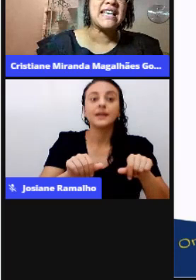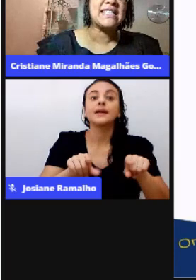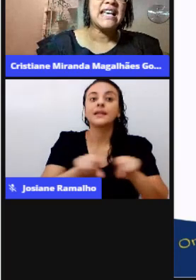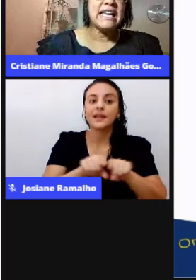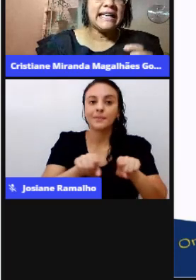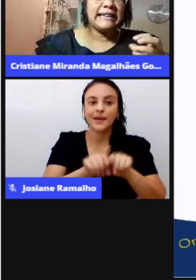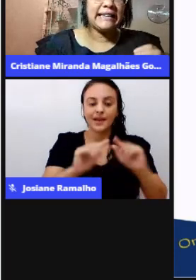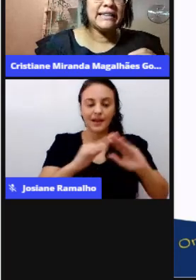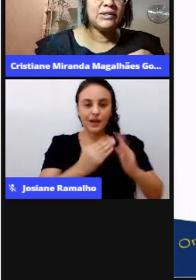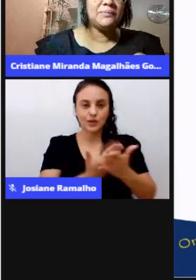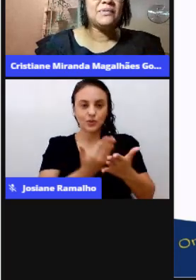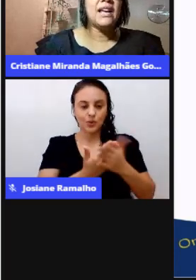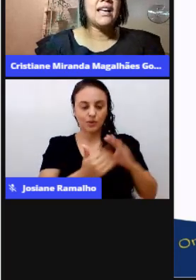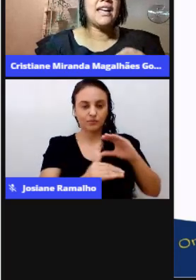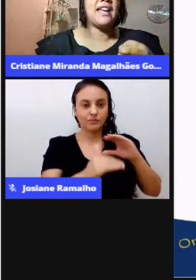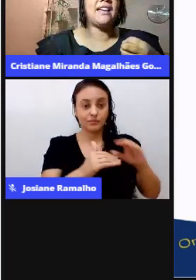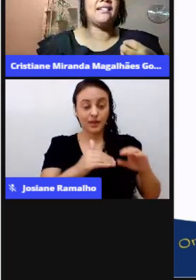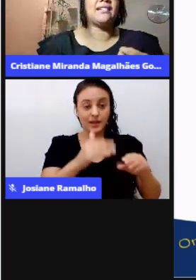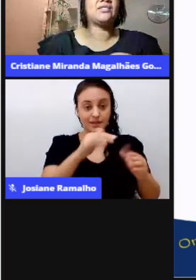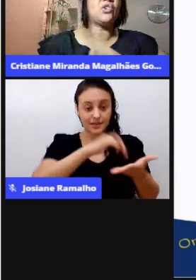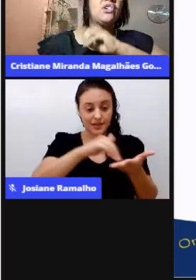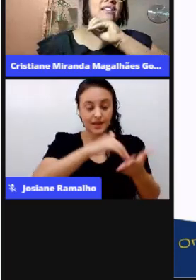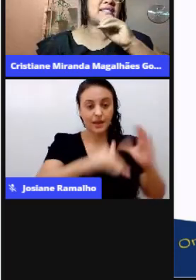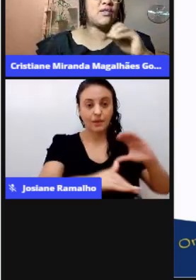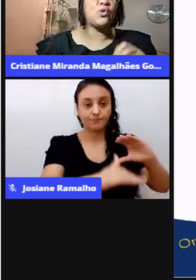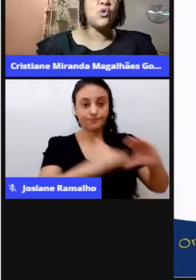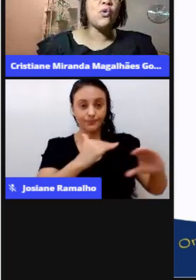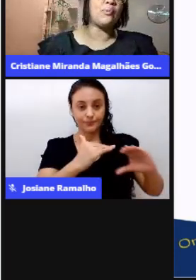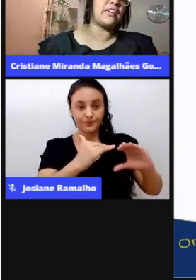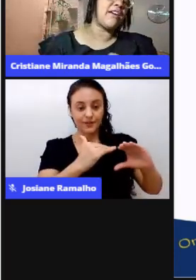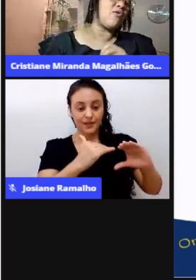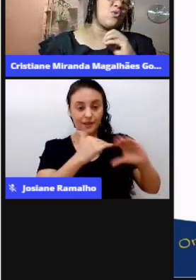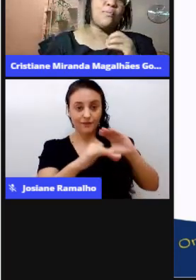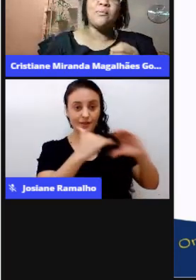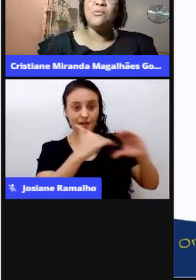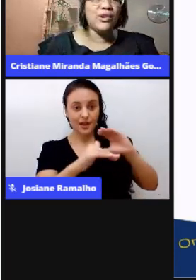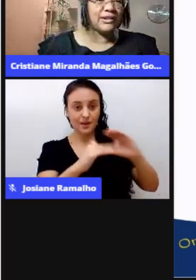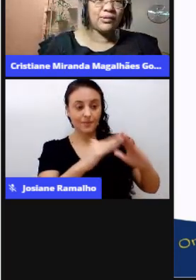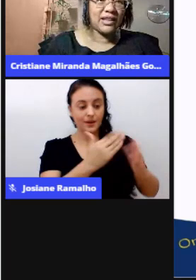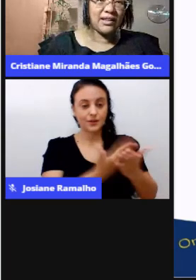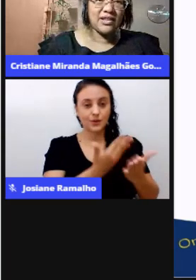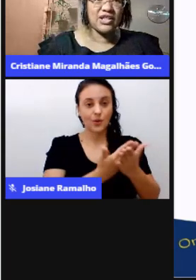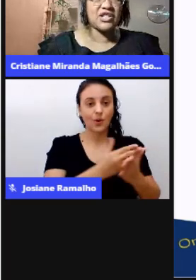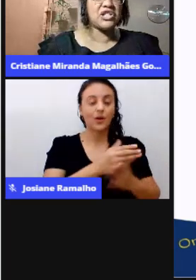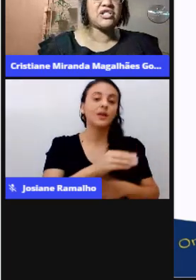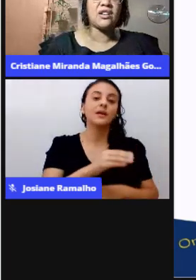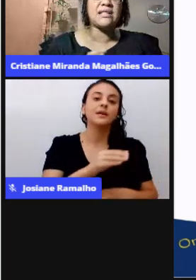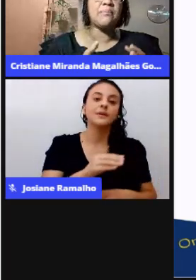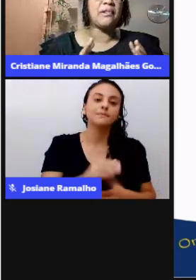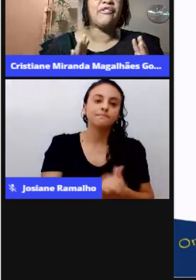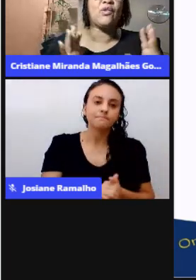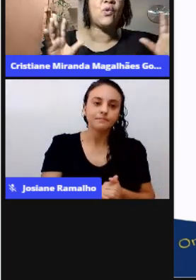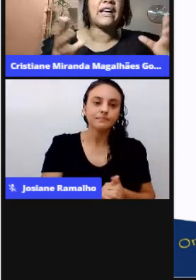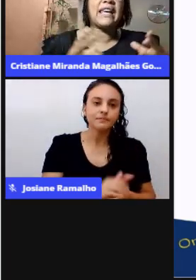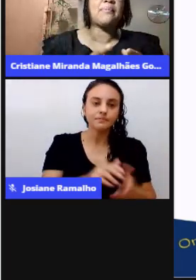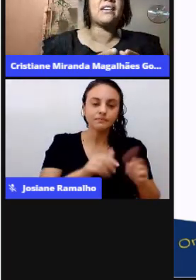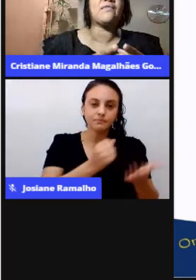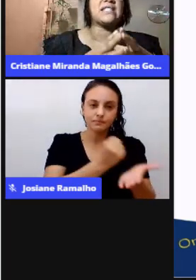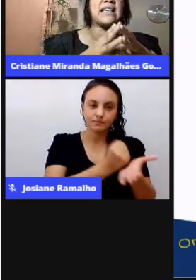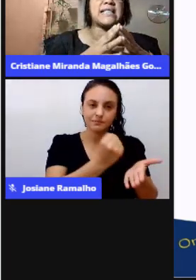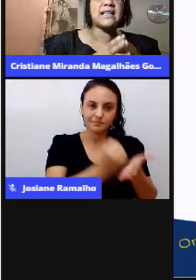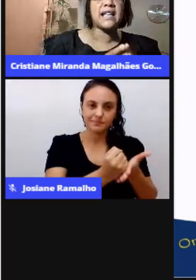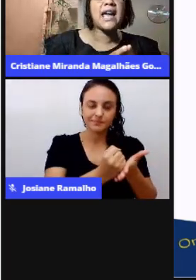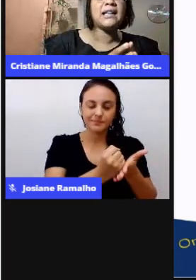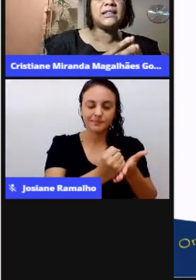para vocês. Então, todo esse grupo, que é um grupo muito grande, que a gente só simplificou aqui